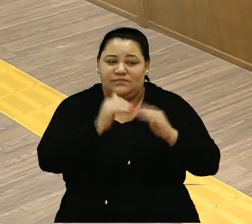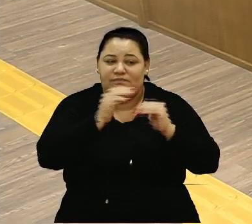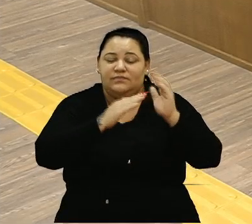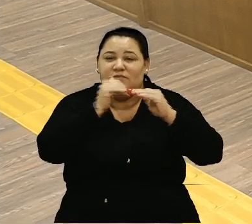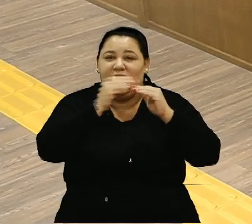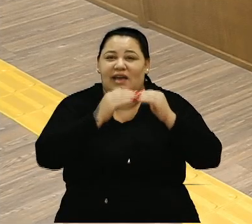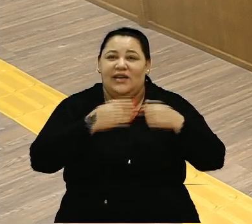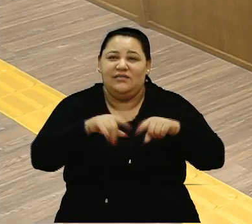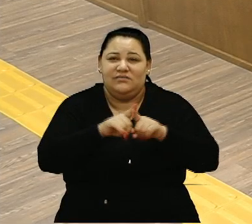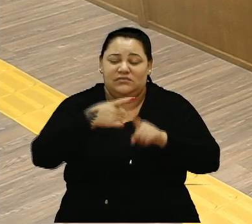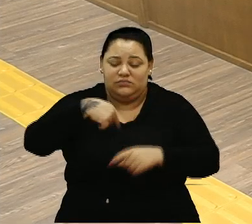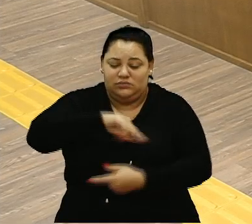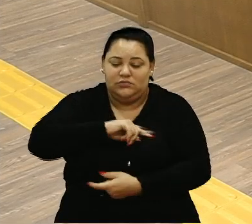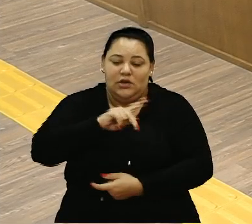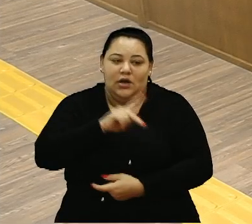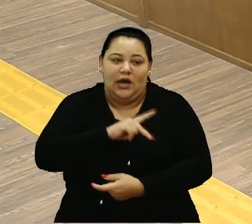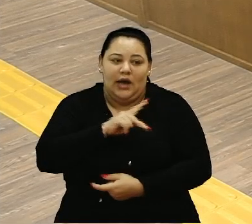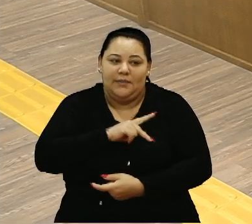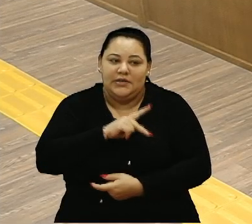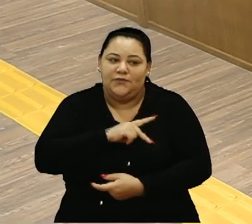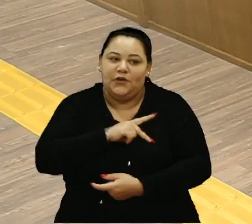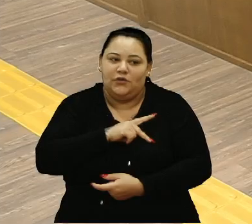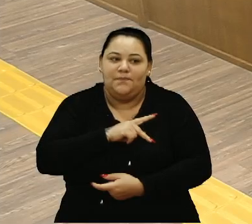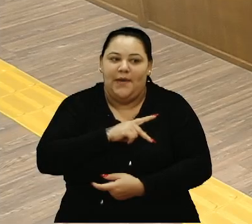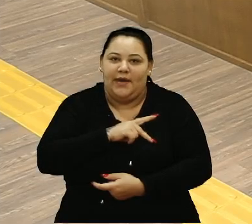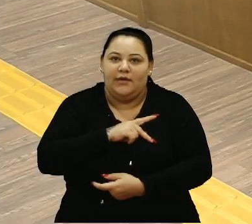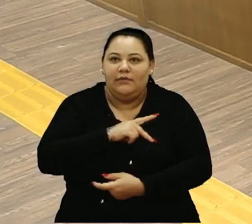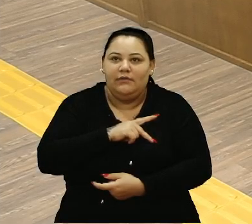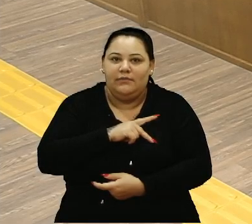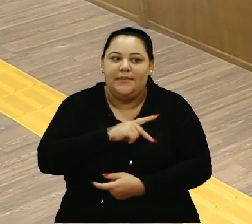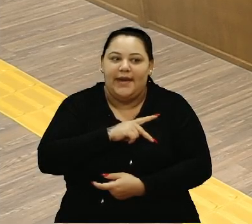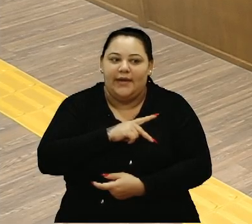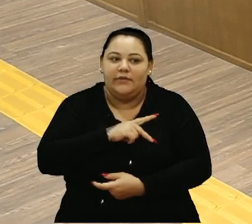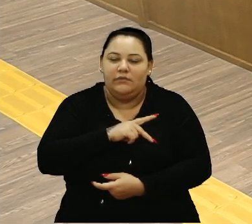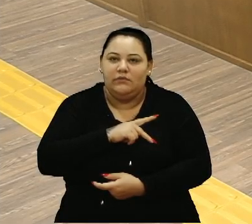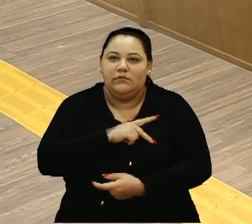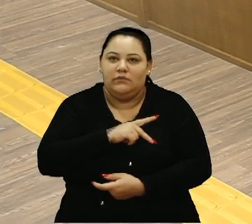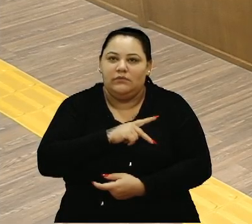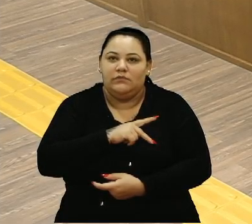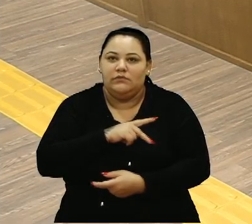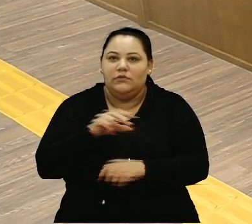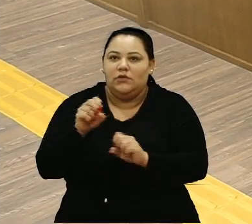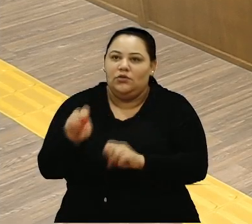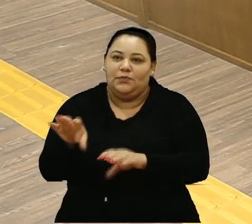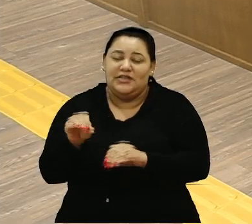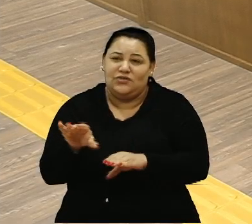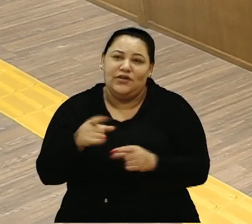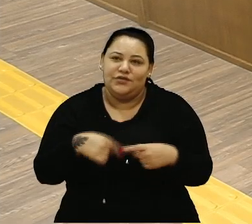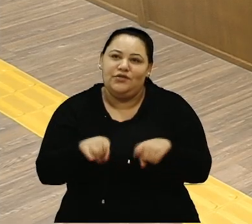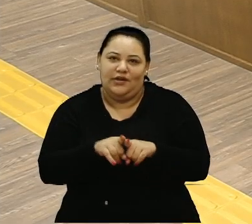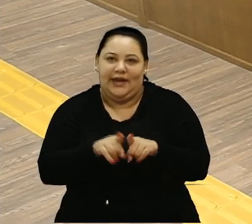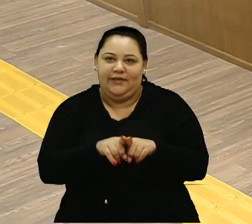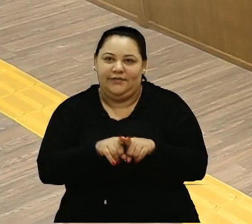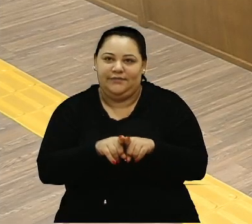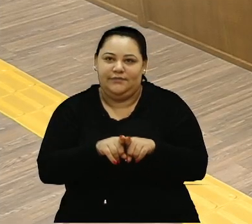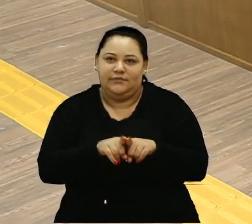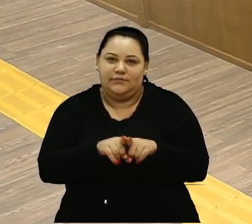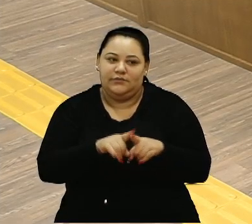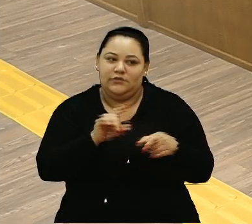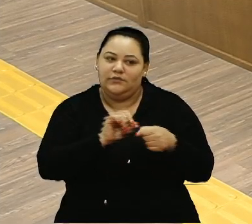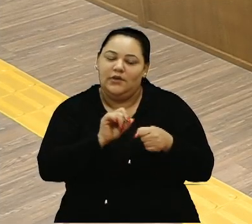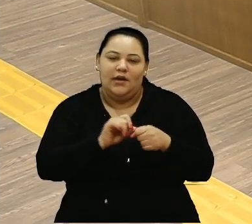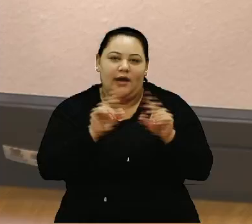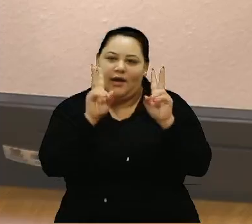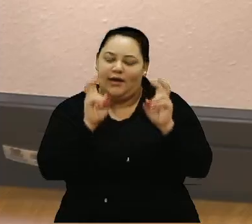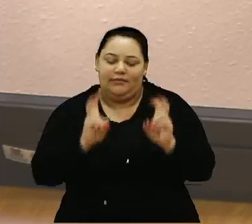sou presidente, provocou esse assunto. Eu, enquanto era secretário da Habitação do município, a gente teve esse assunto em